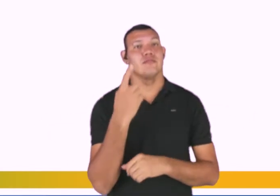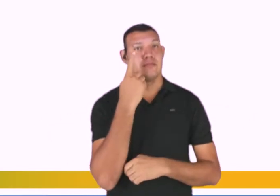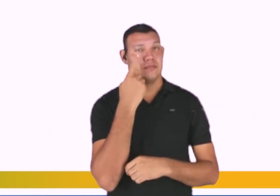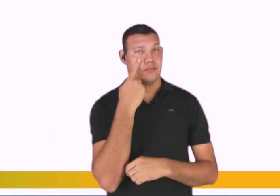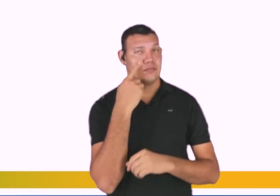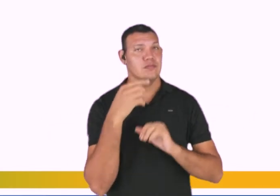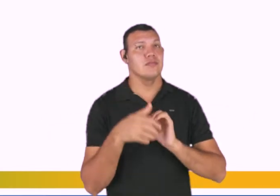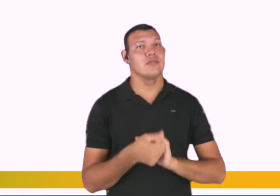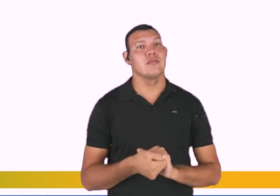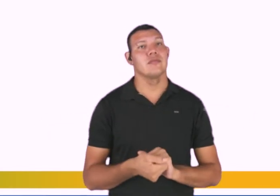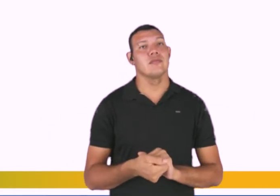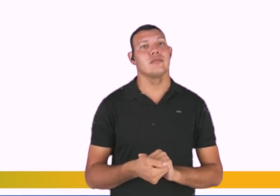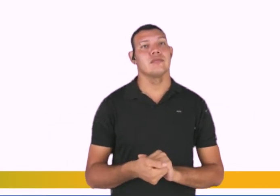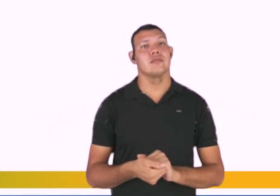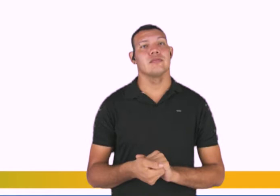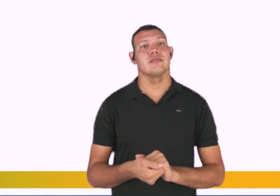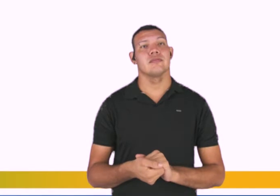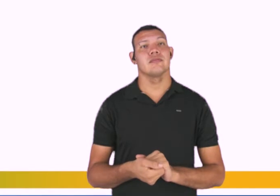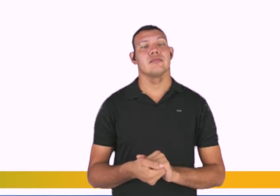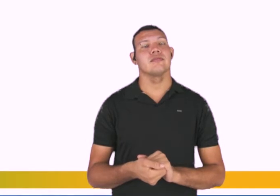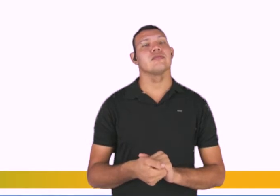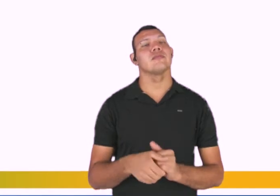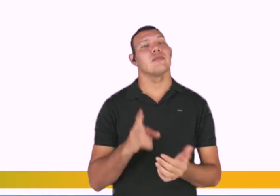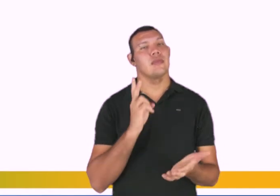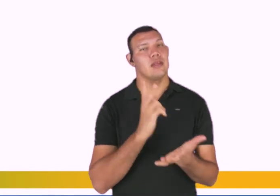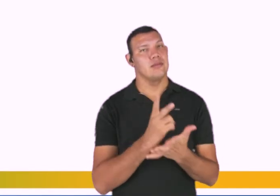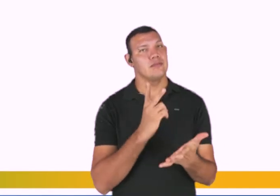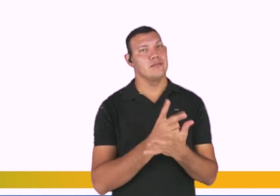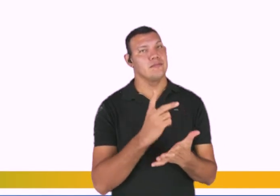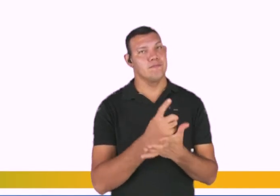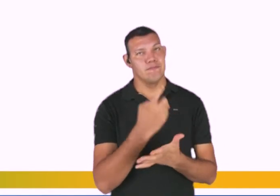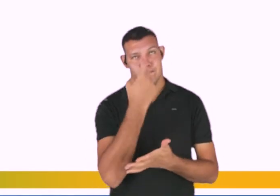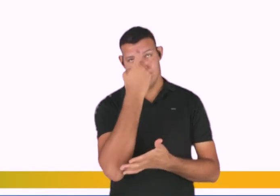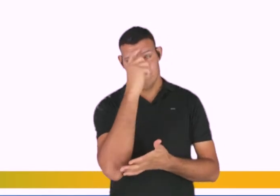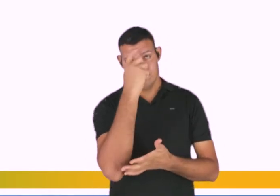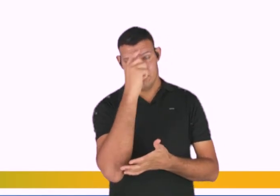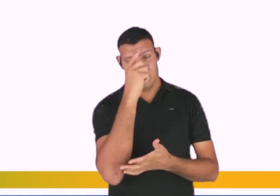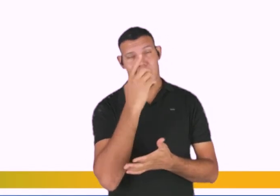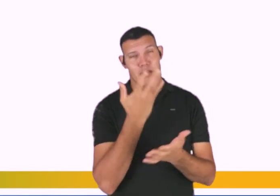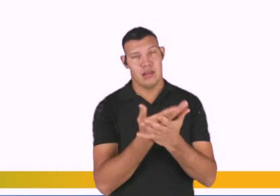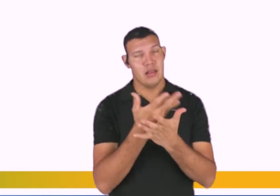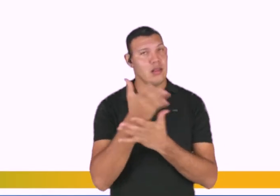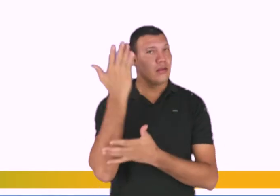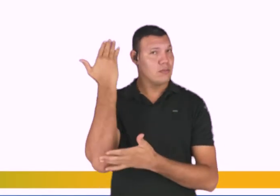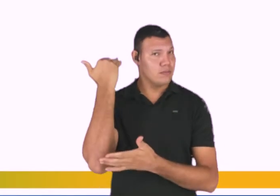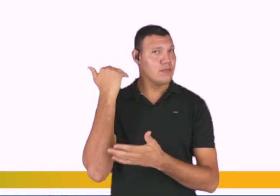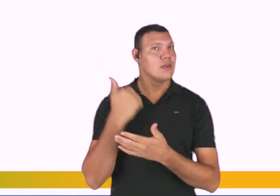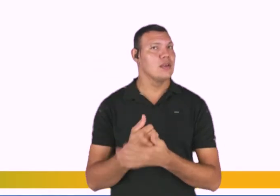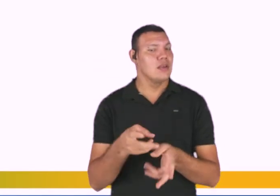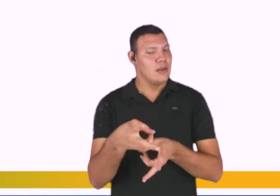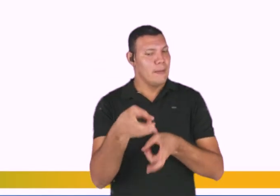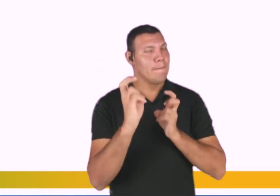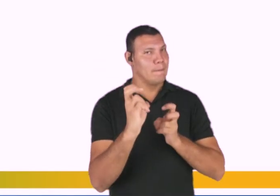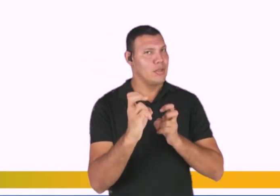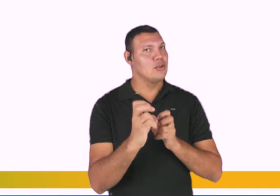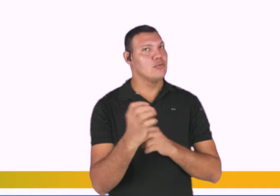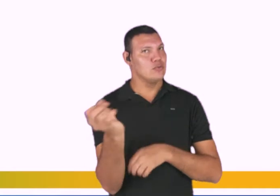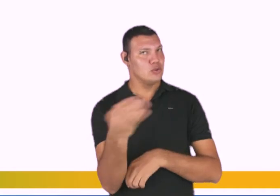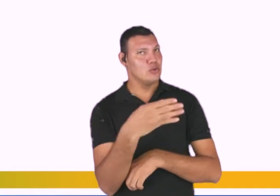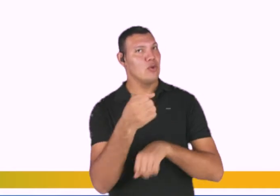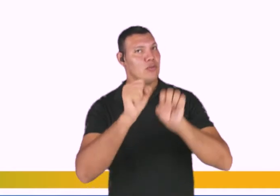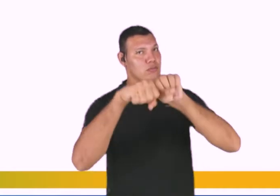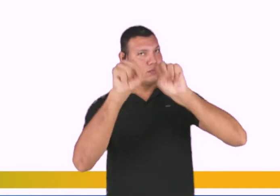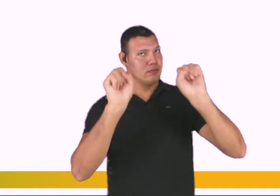que nós utilizamos a mesma ideia de escalonamento de aulas anteriores. Então percebam que esse novo